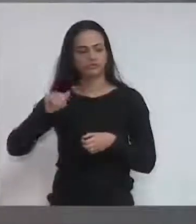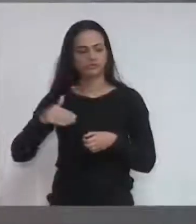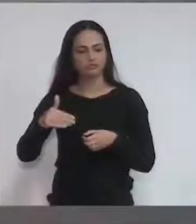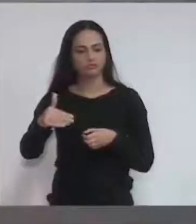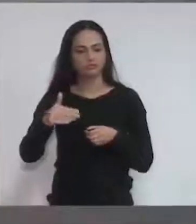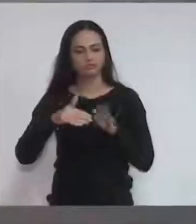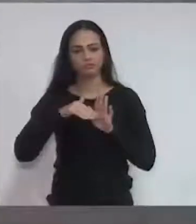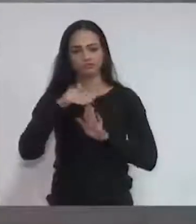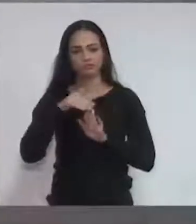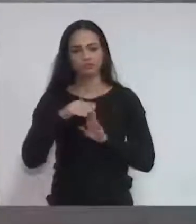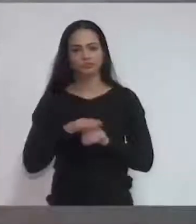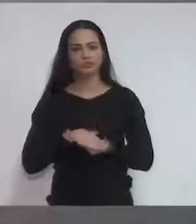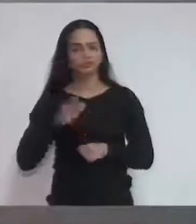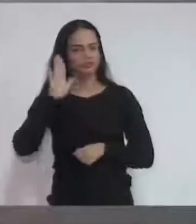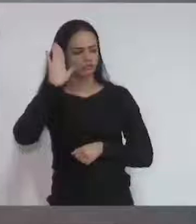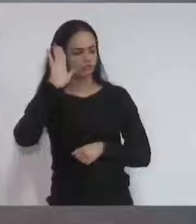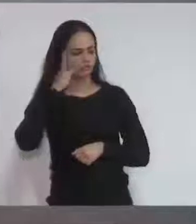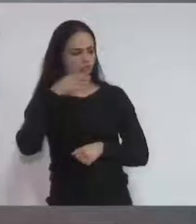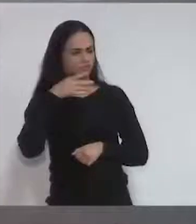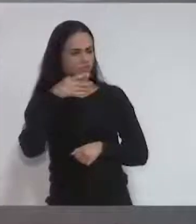claro. Tem uma parte. Claro.